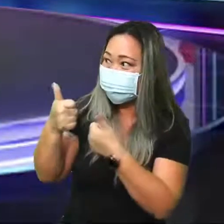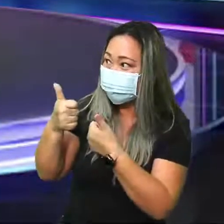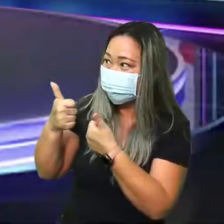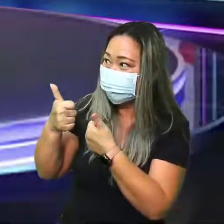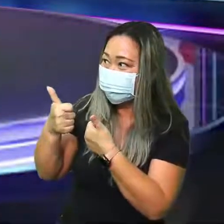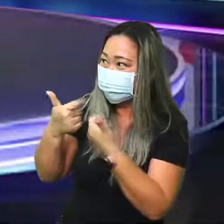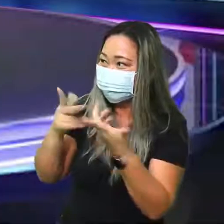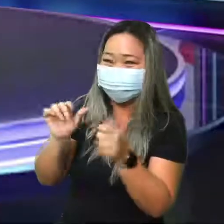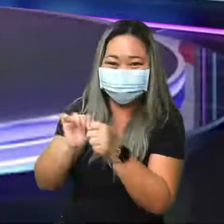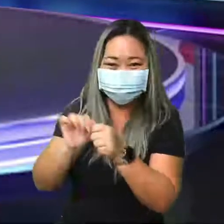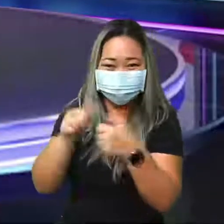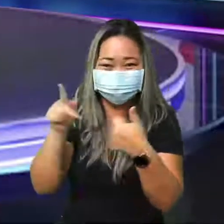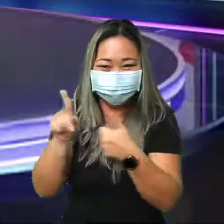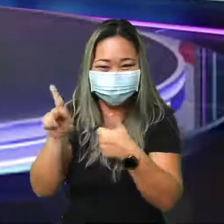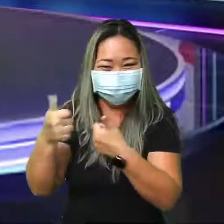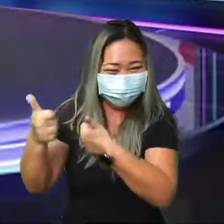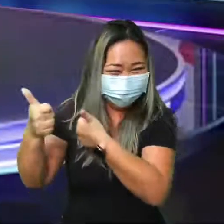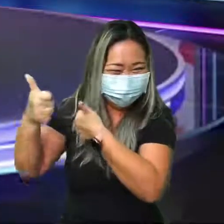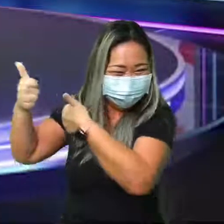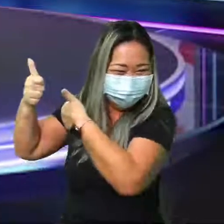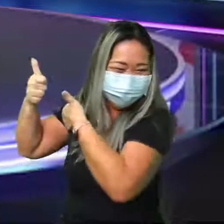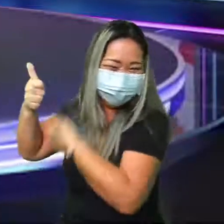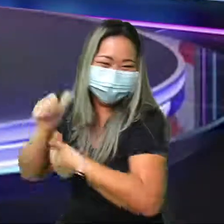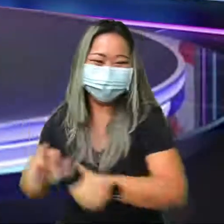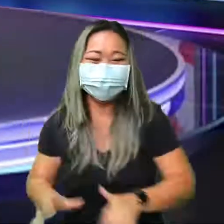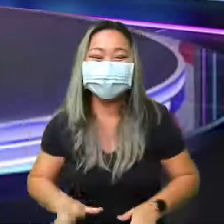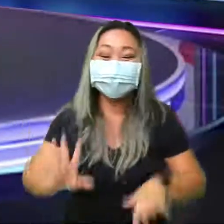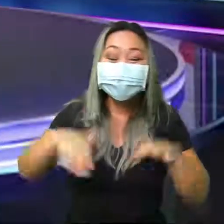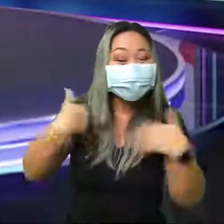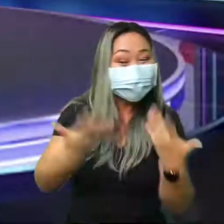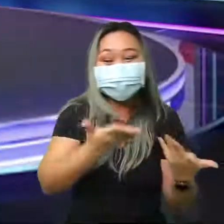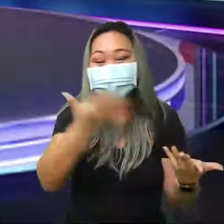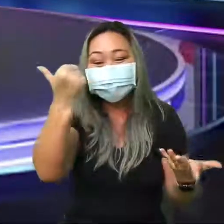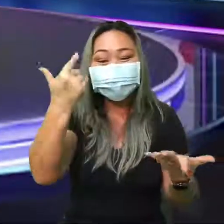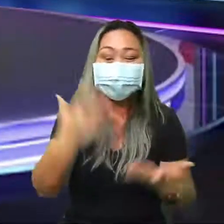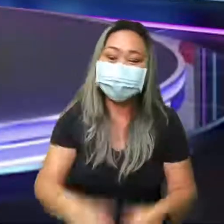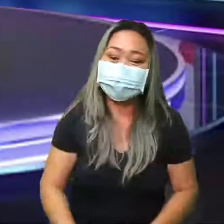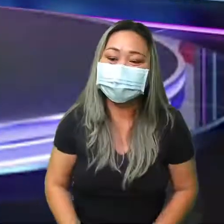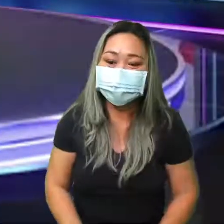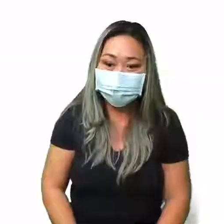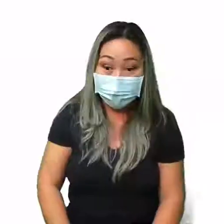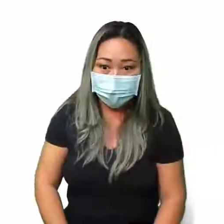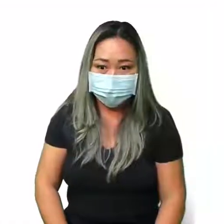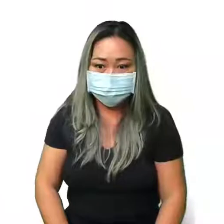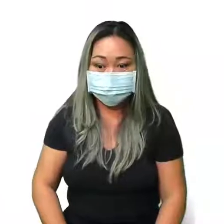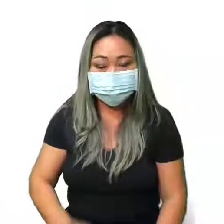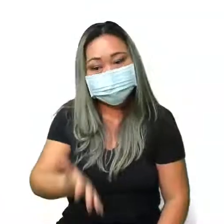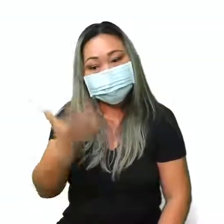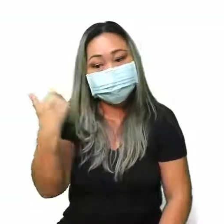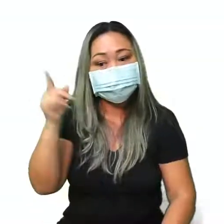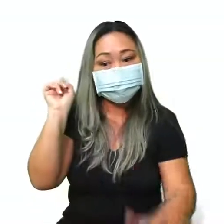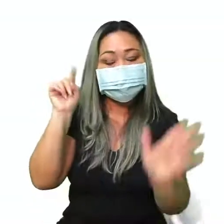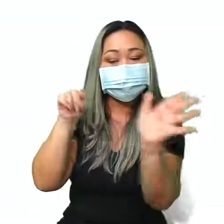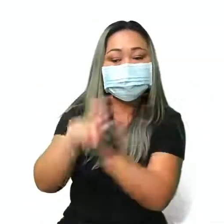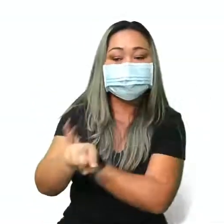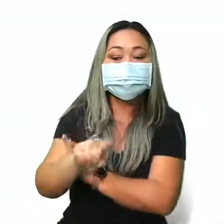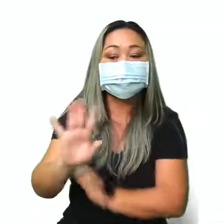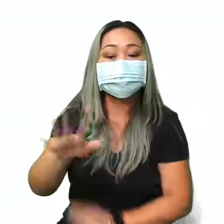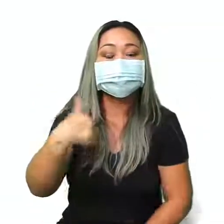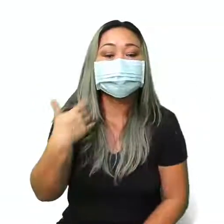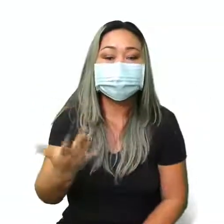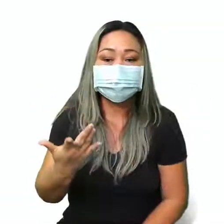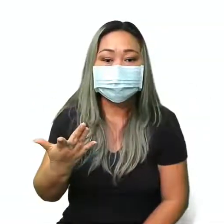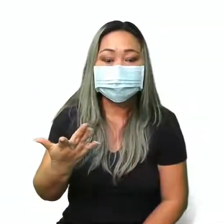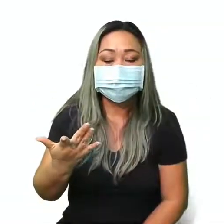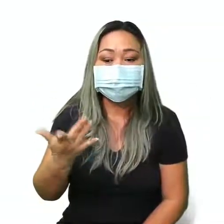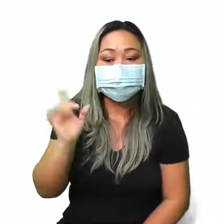prof? Beleza, né? Essa Adelina é demais. Vamos lá, gente. Então, vamos para a nossa primeira questão.